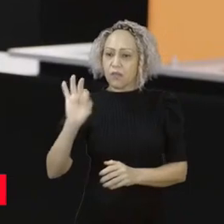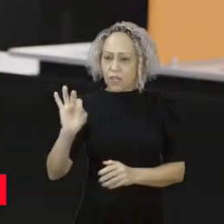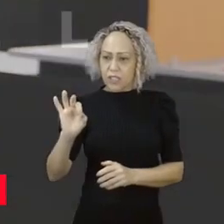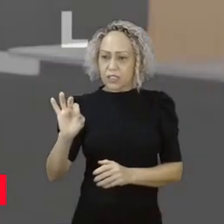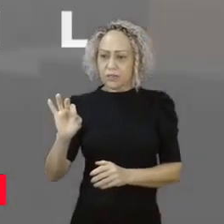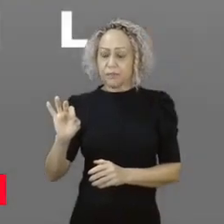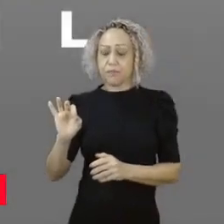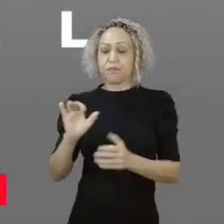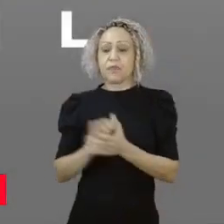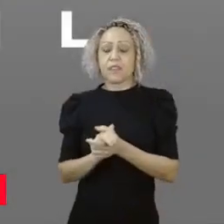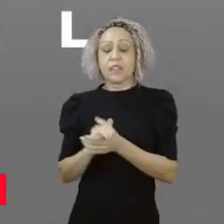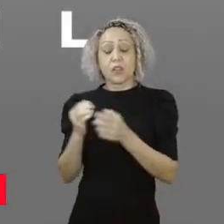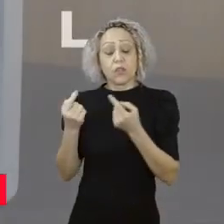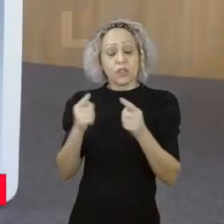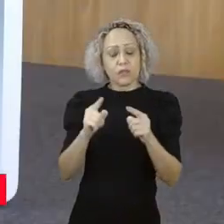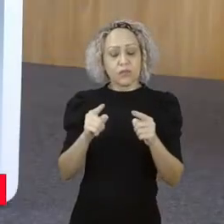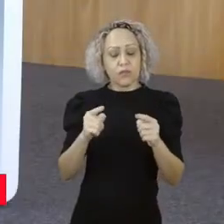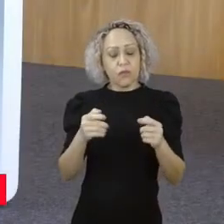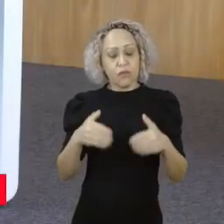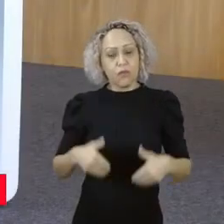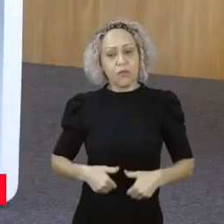Pobreza.